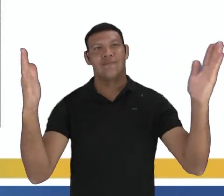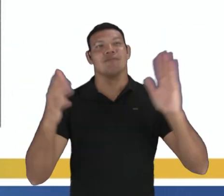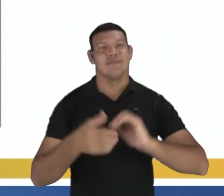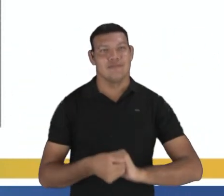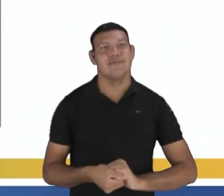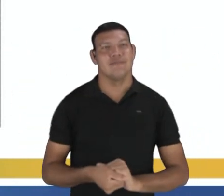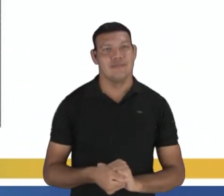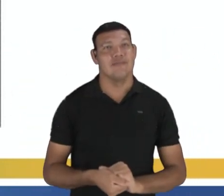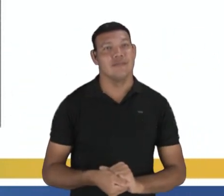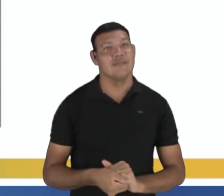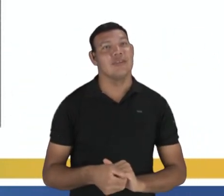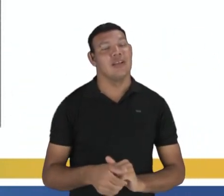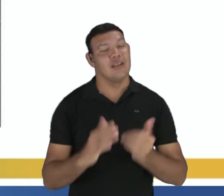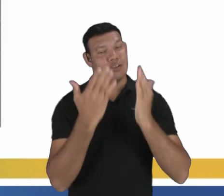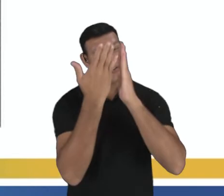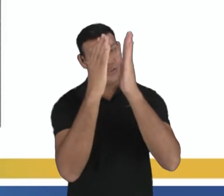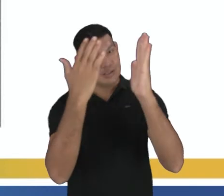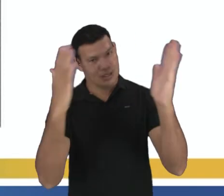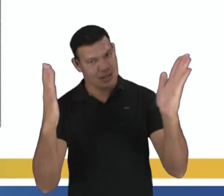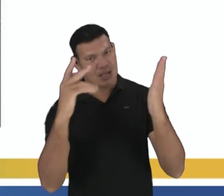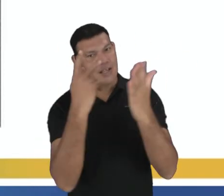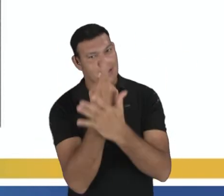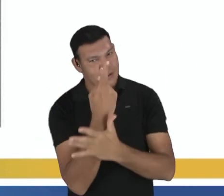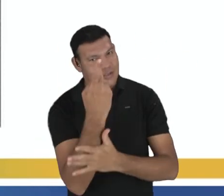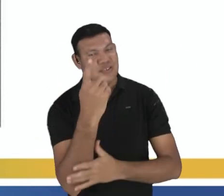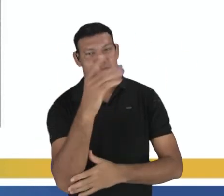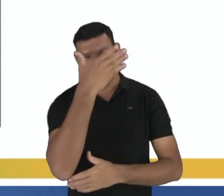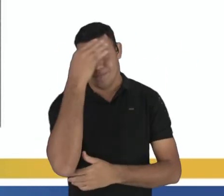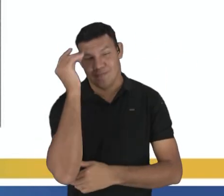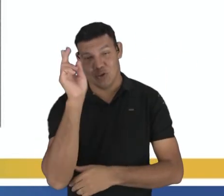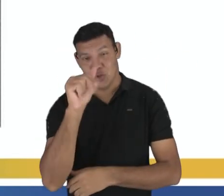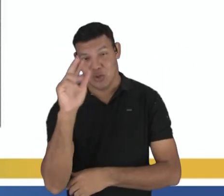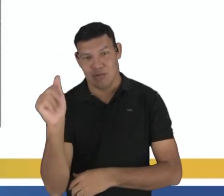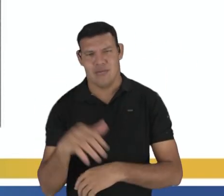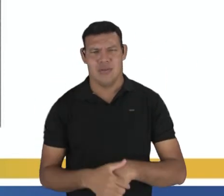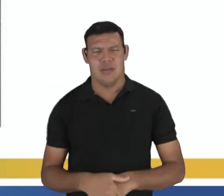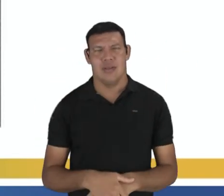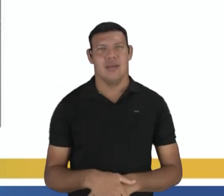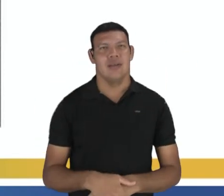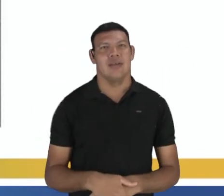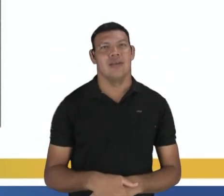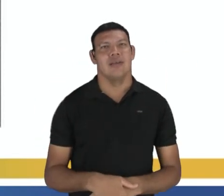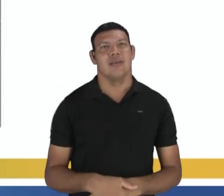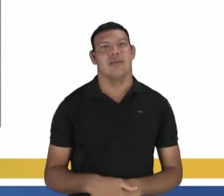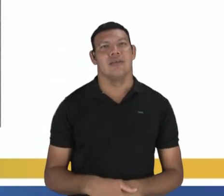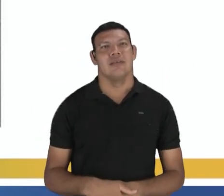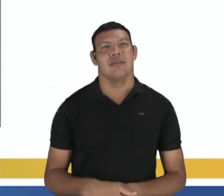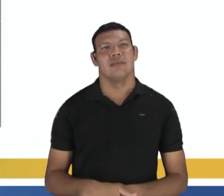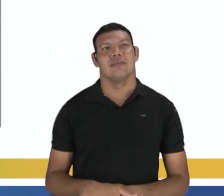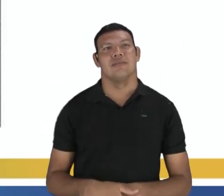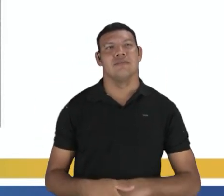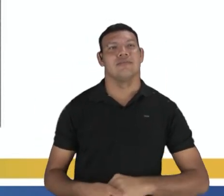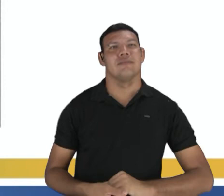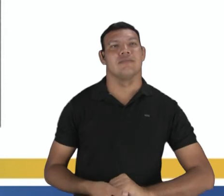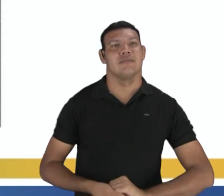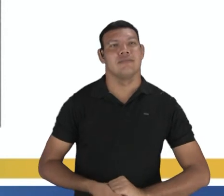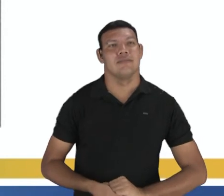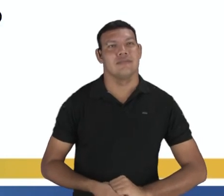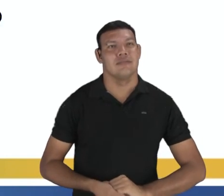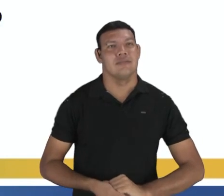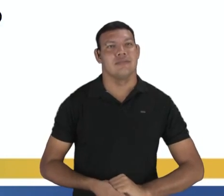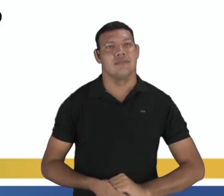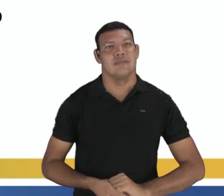cortina. Nunca me esquecerei deste acontecimento. Tinha uma cortina no meio do caminho. Epa, isto dá